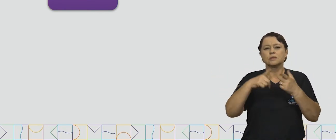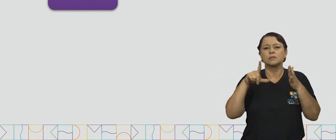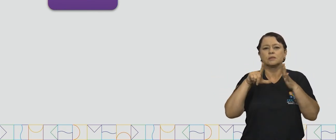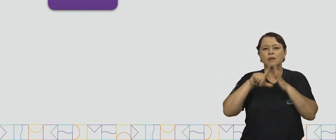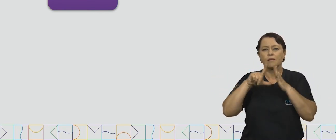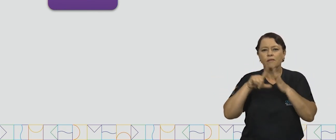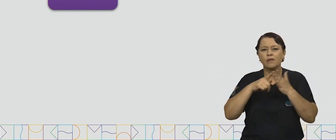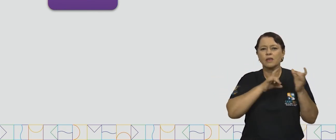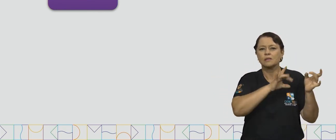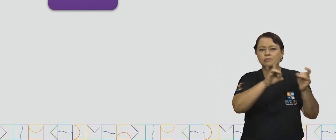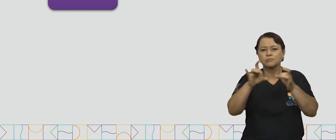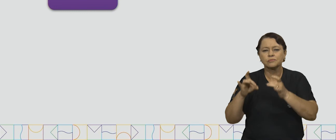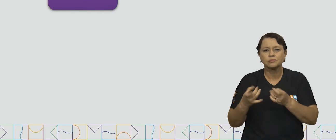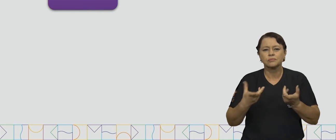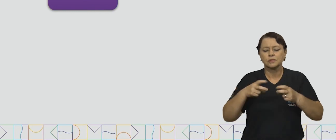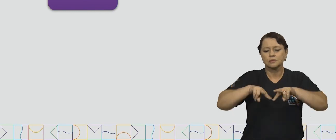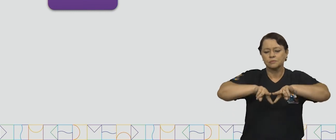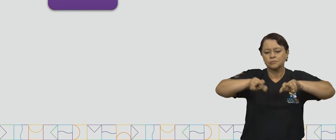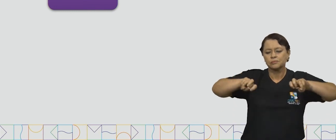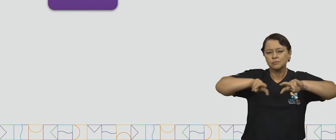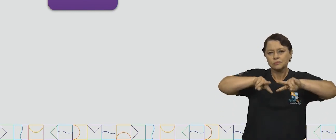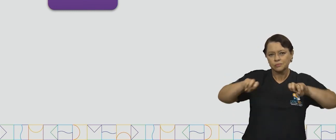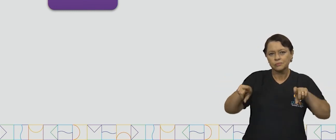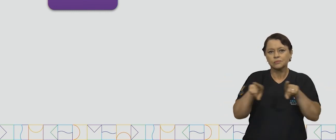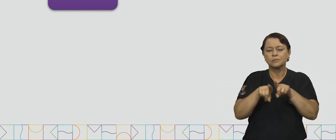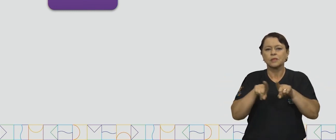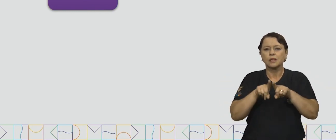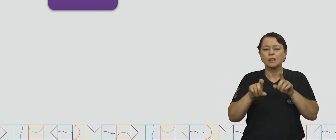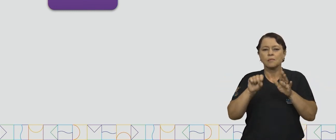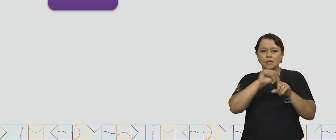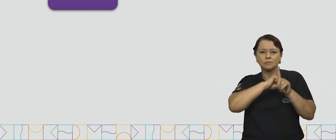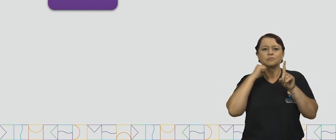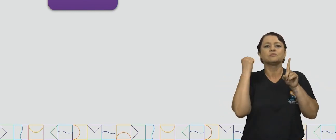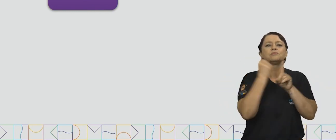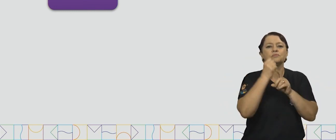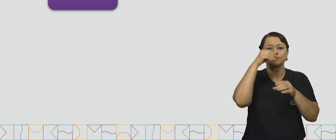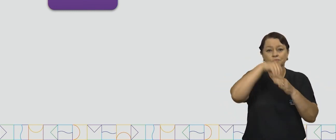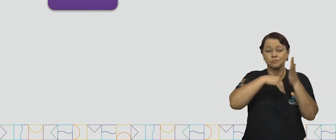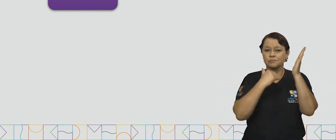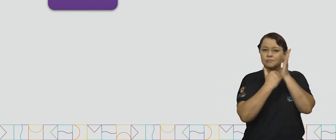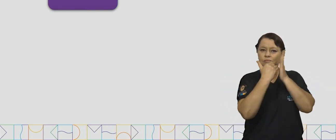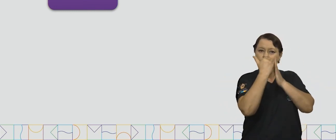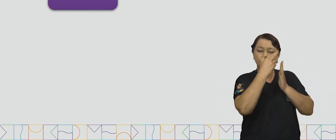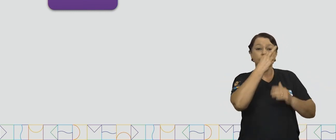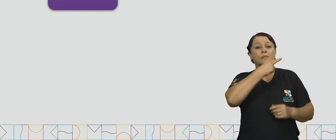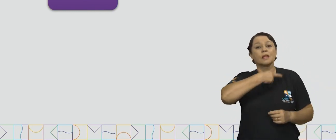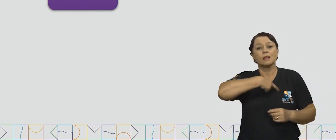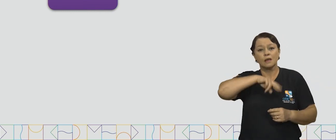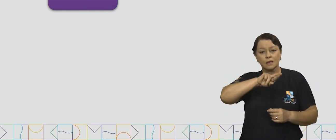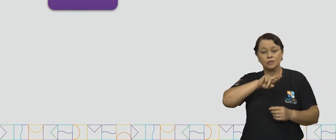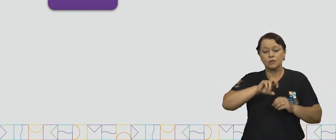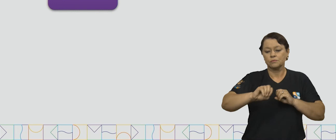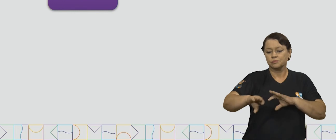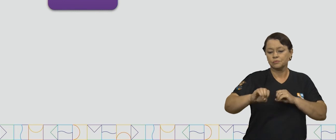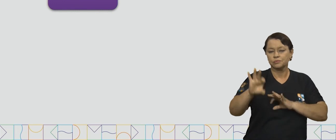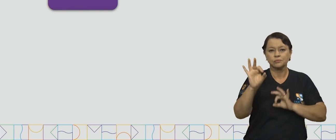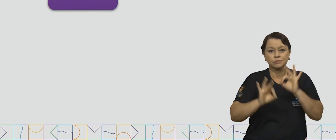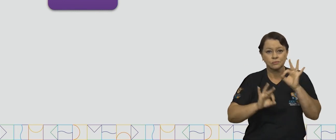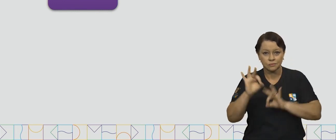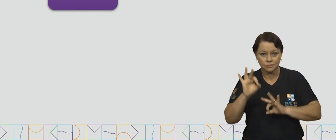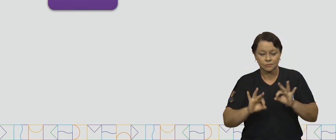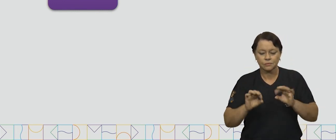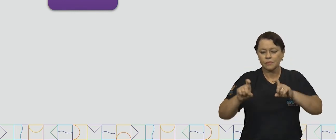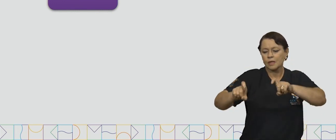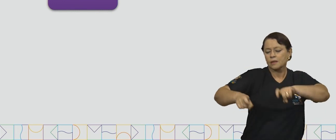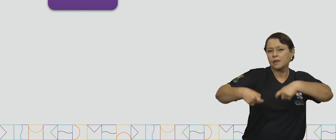comércio, do dinheiro, da estratificação e das hierarquias sociais, da religião, da educação organizada,